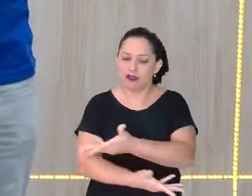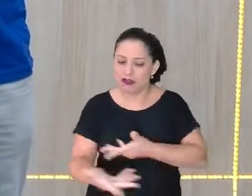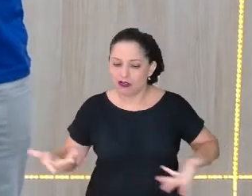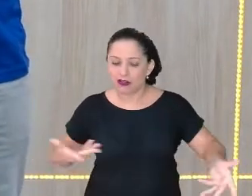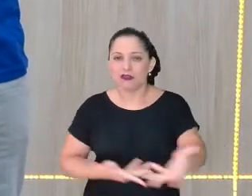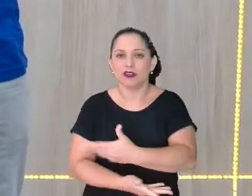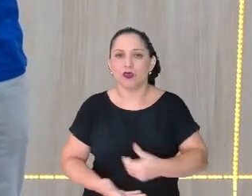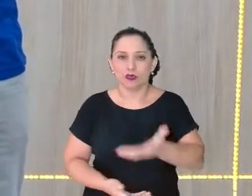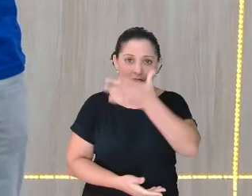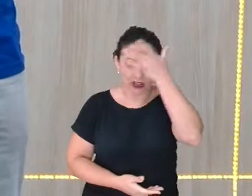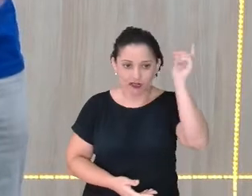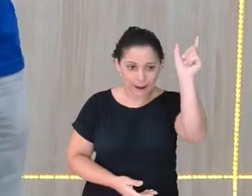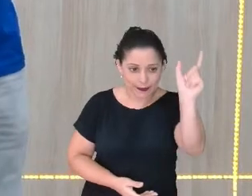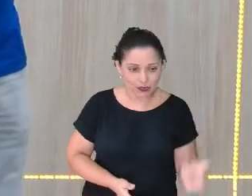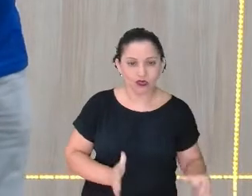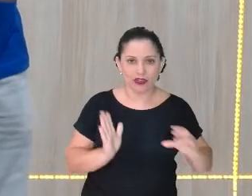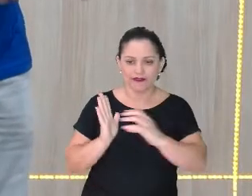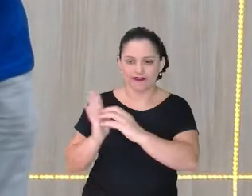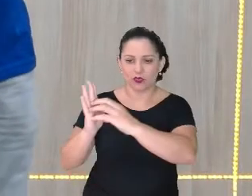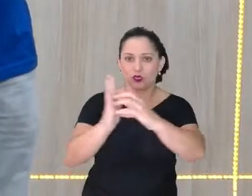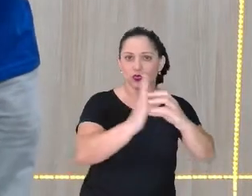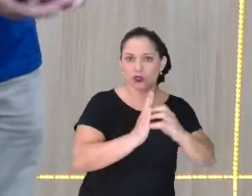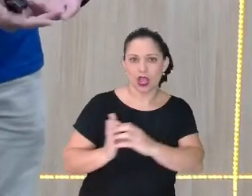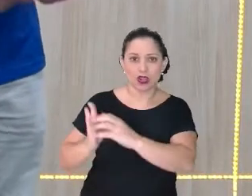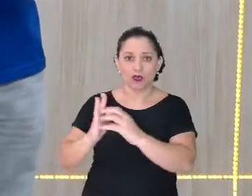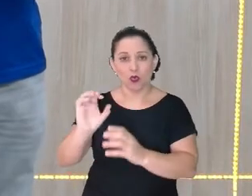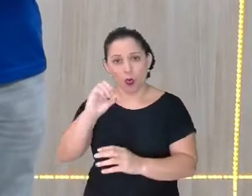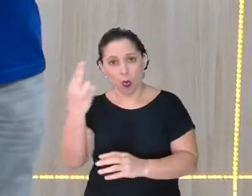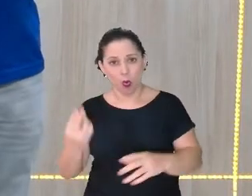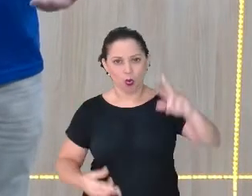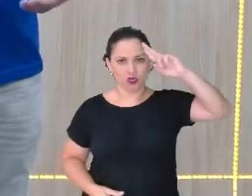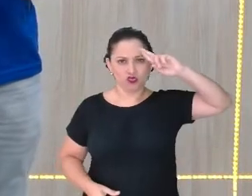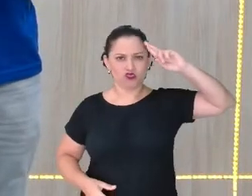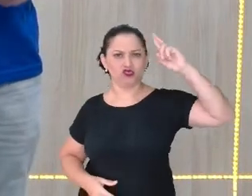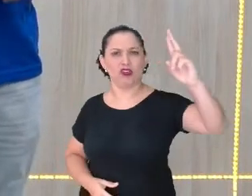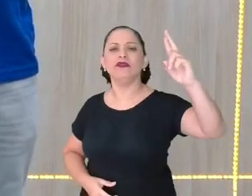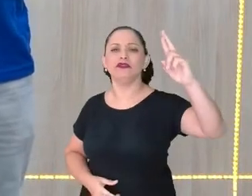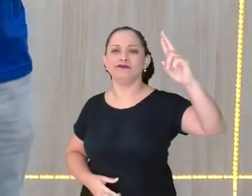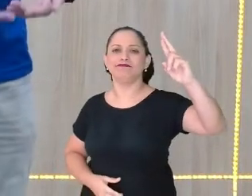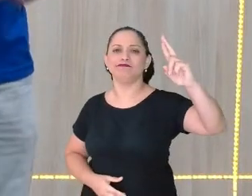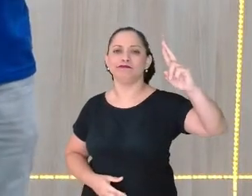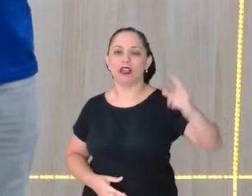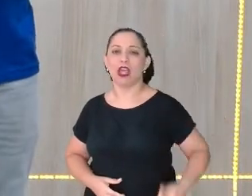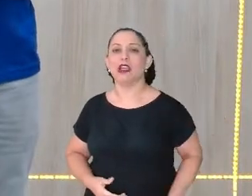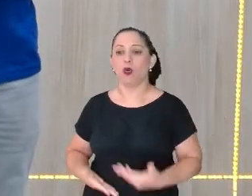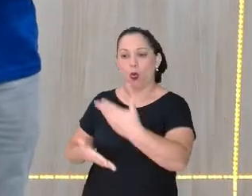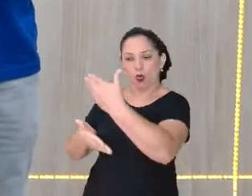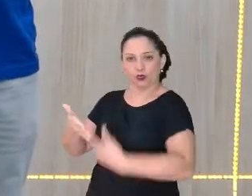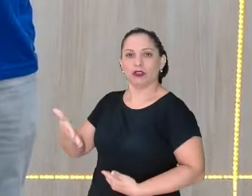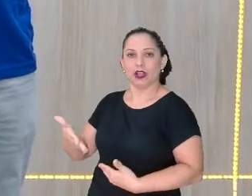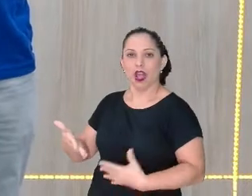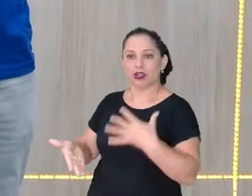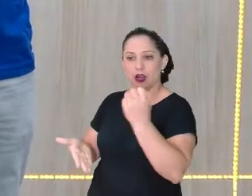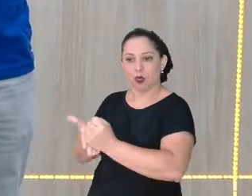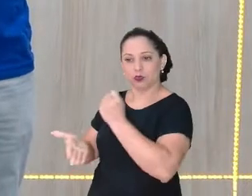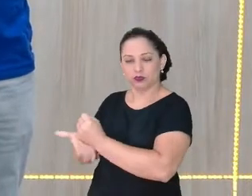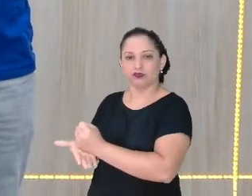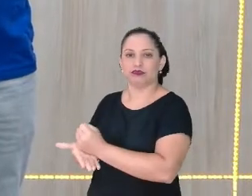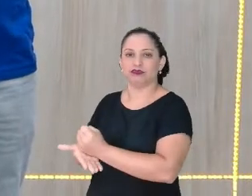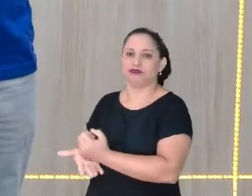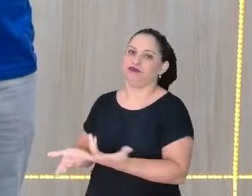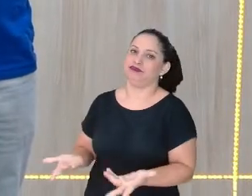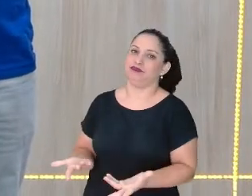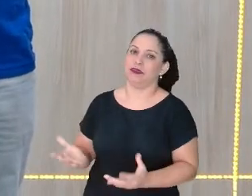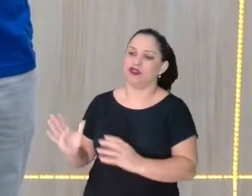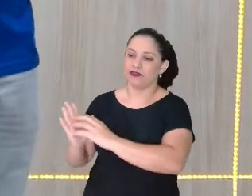entre o trabalhador e o proprietário ou o dono, né, da terra, quem contrata o seu serviço. Então, é mais ou menos por